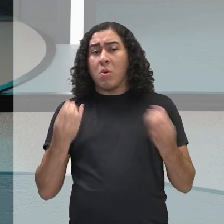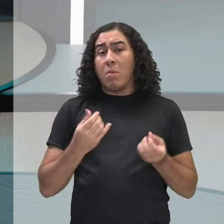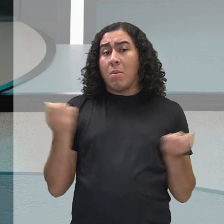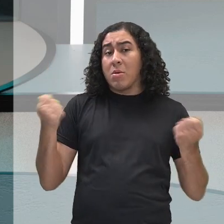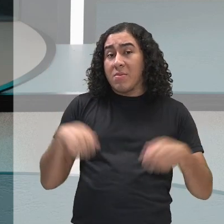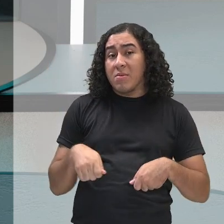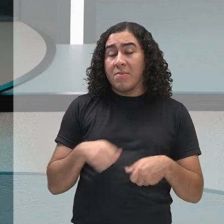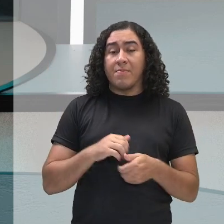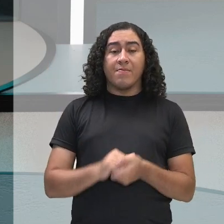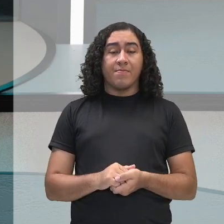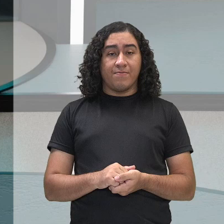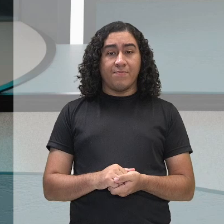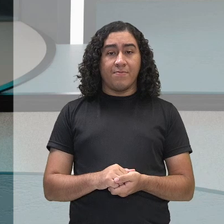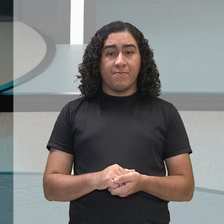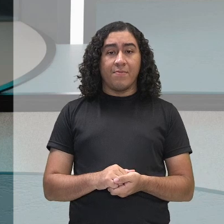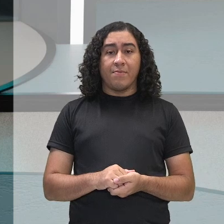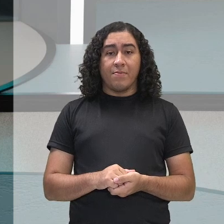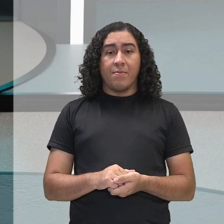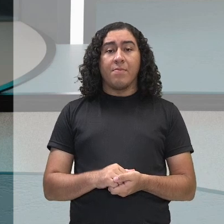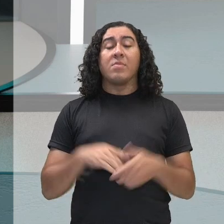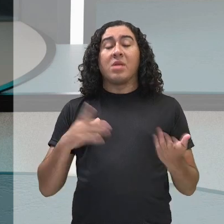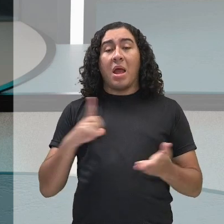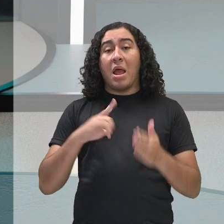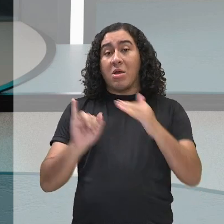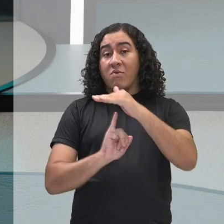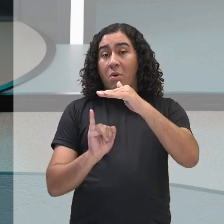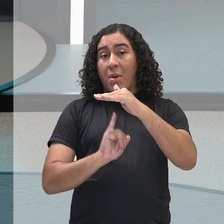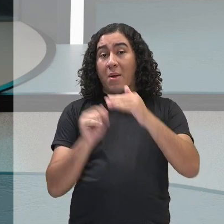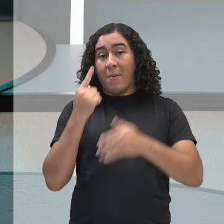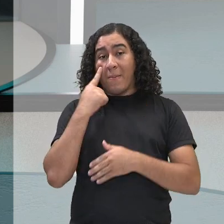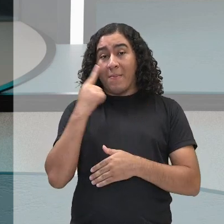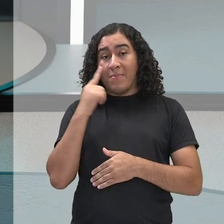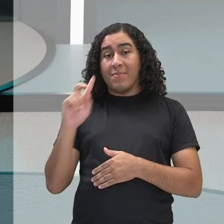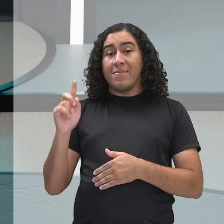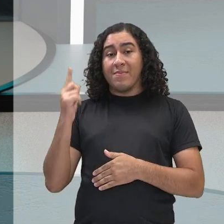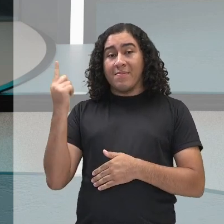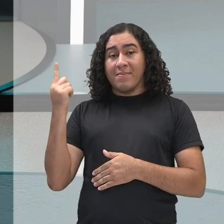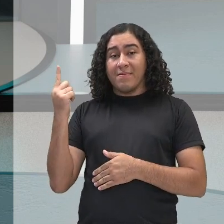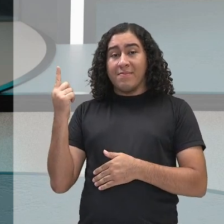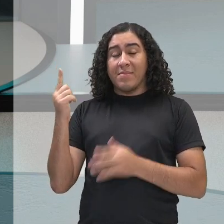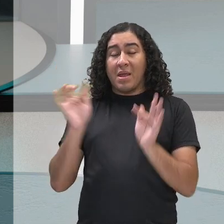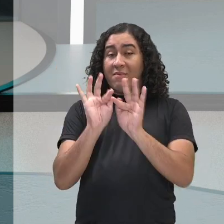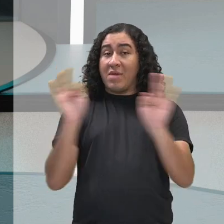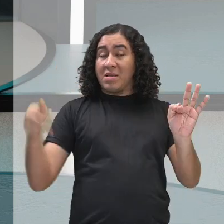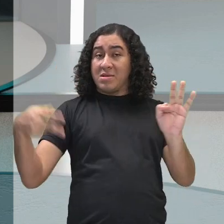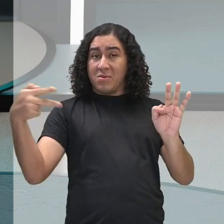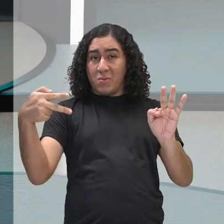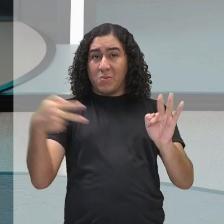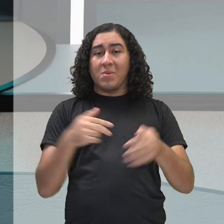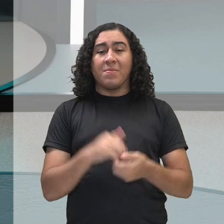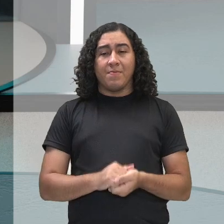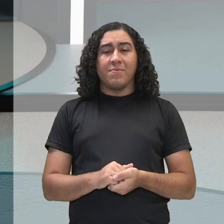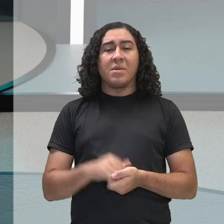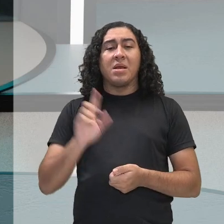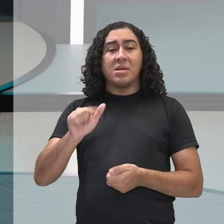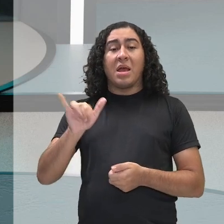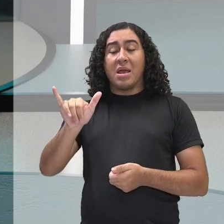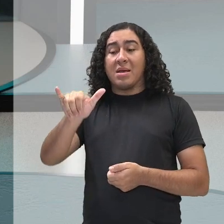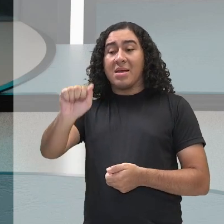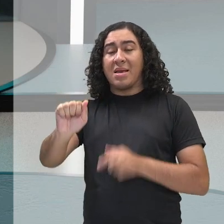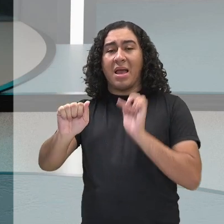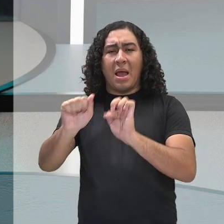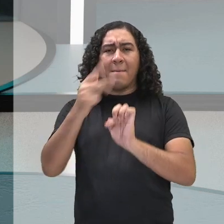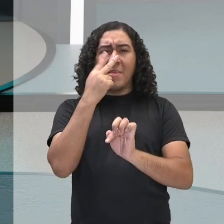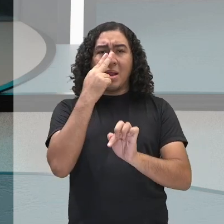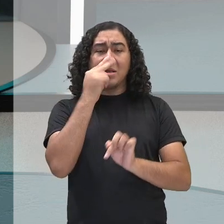How are ya? Isso aqui é um pouquinho mais informal, tá? How are ya? Como vai? Como você está? Esse a como se fosse o